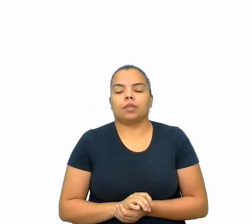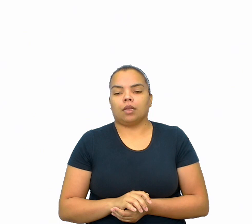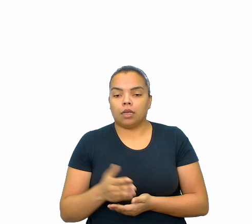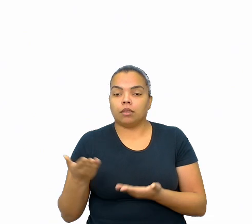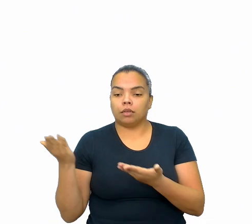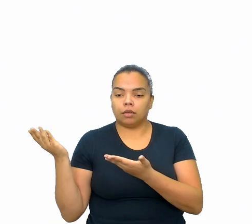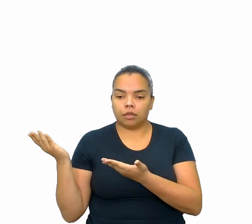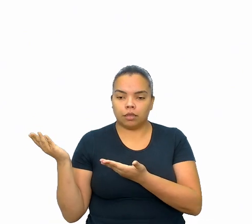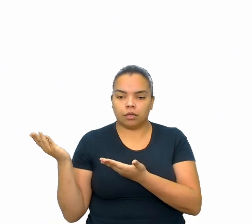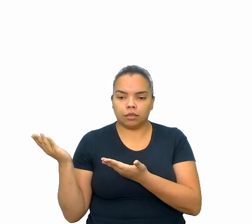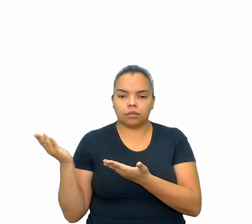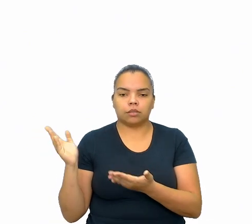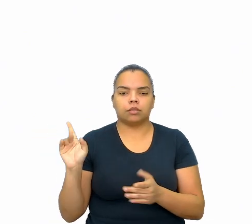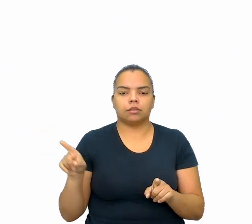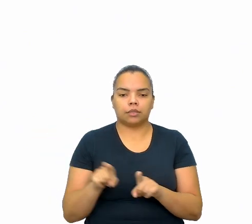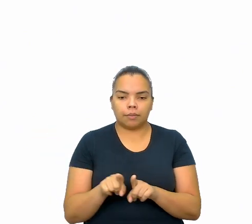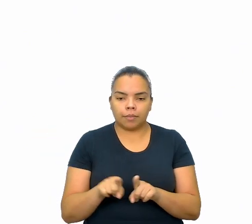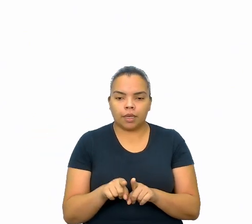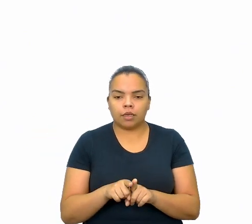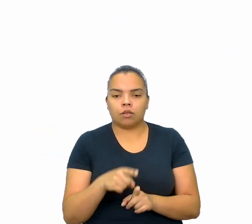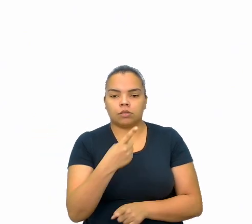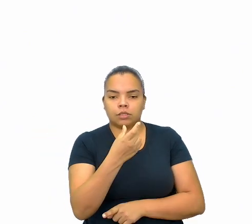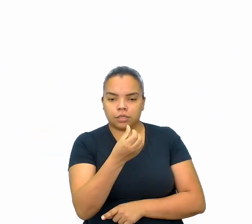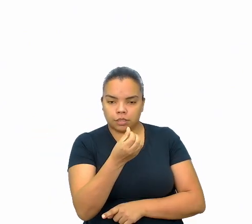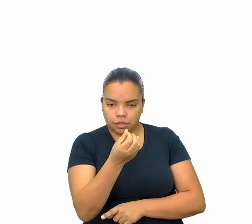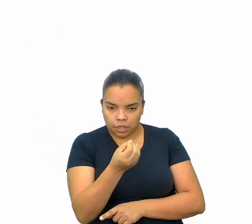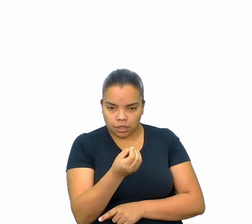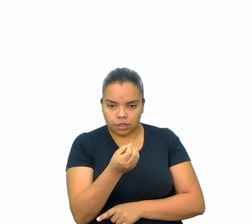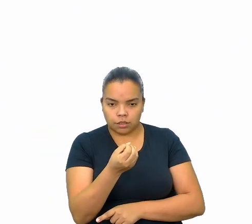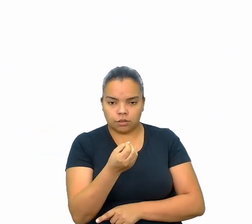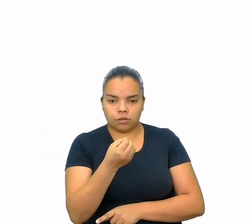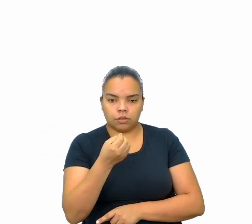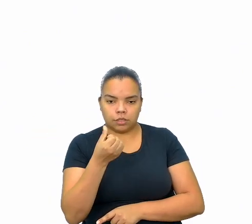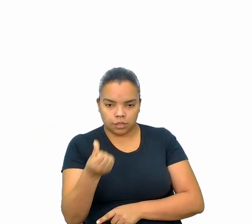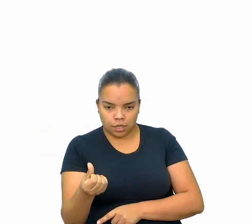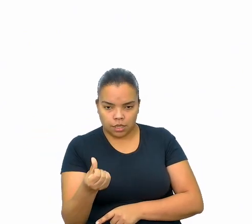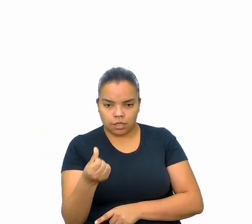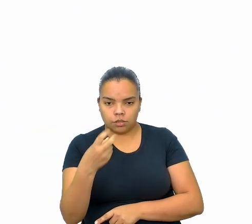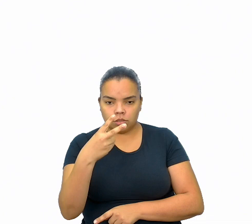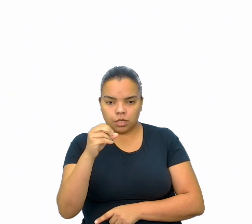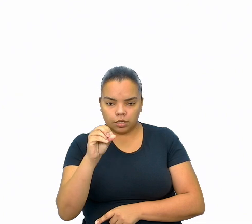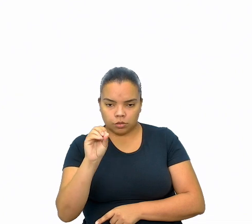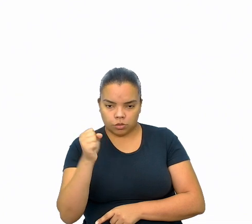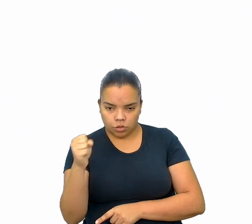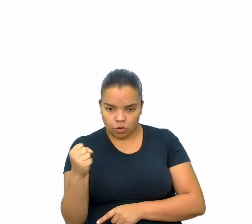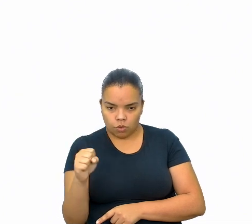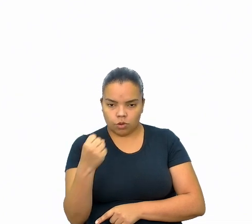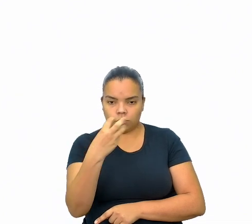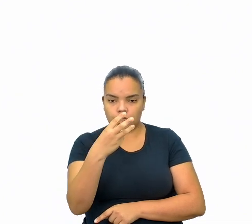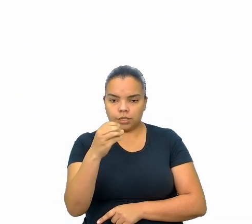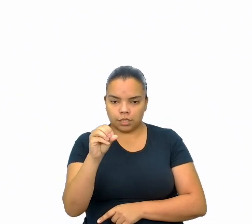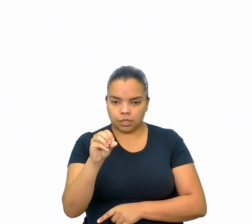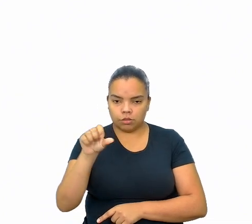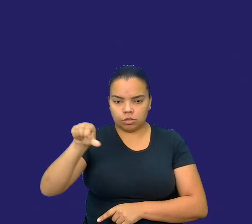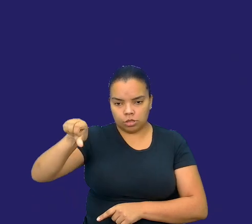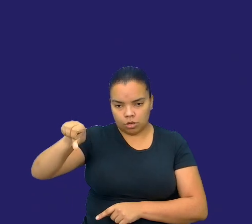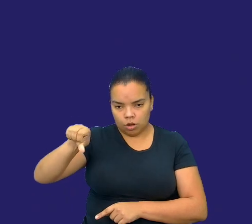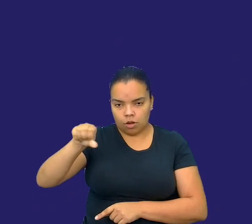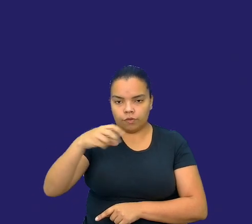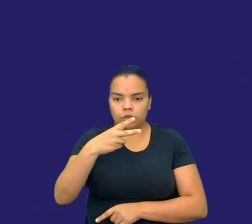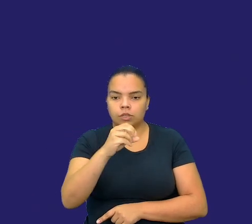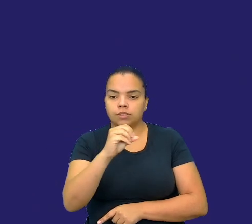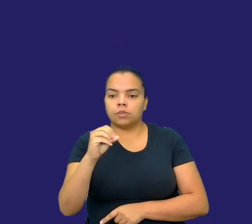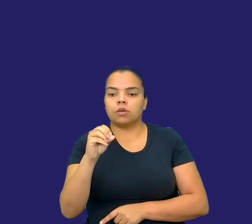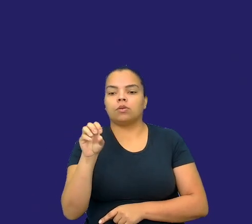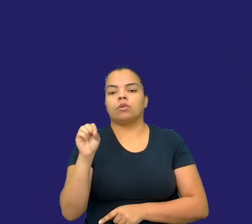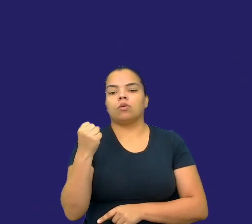aí também o 106, 208, 309, 2008, que podem permitir